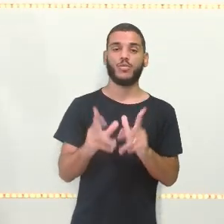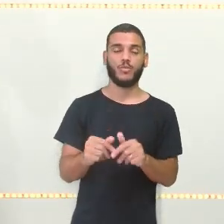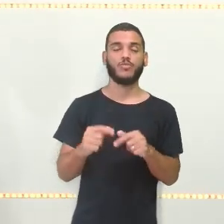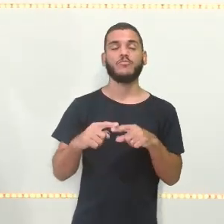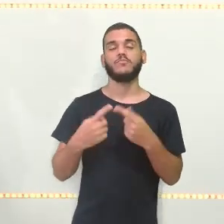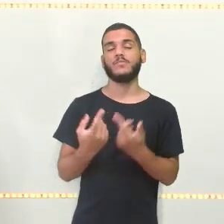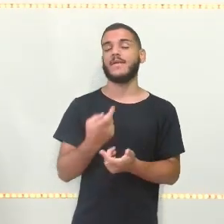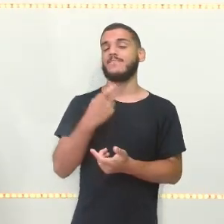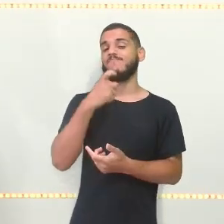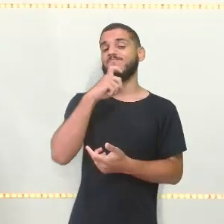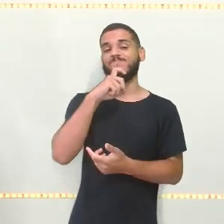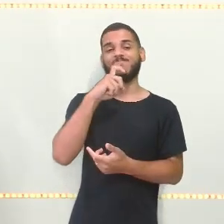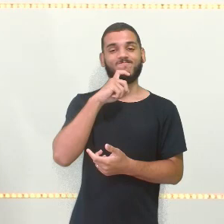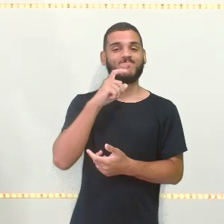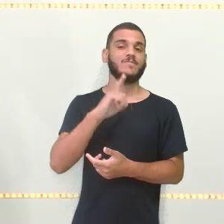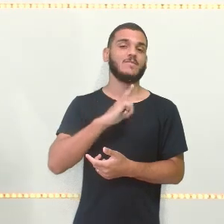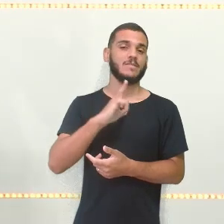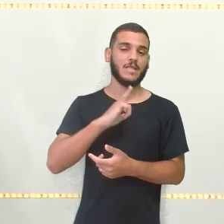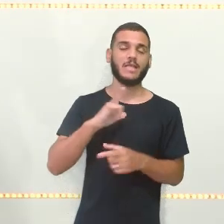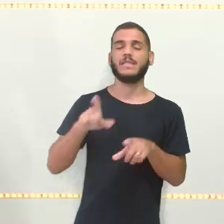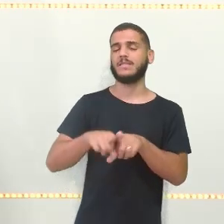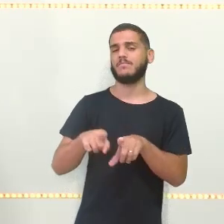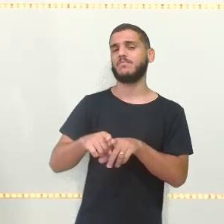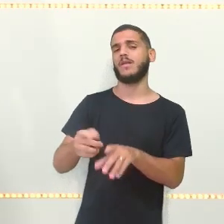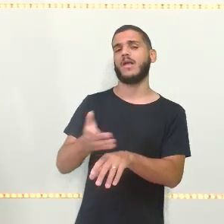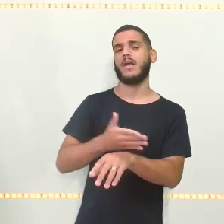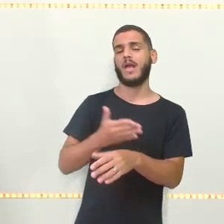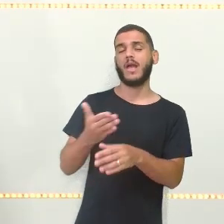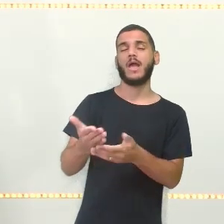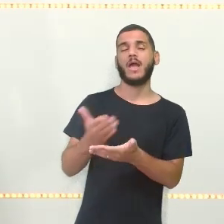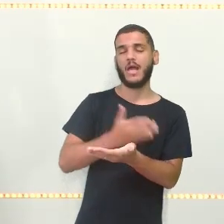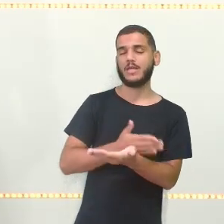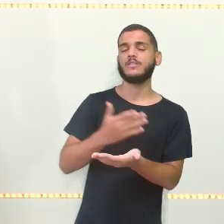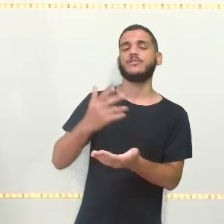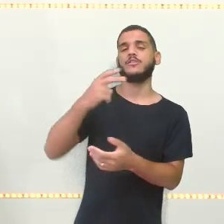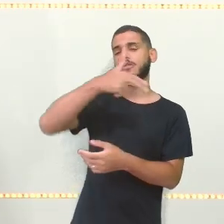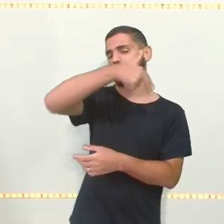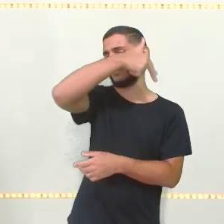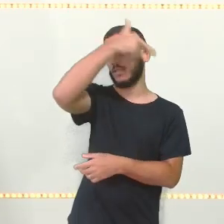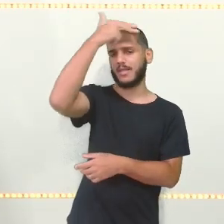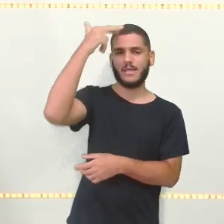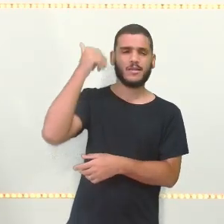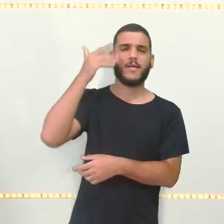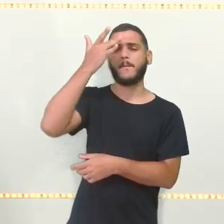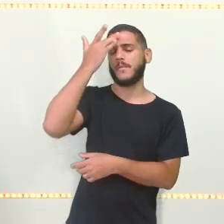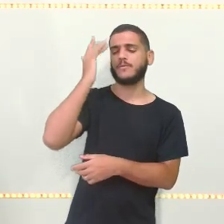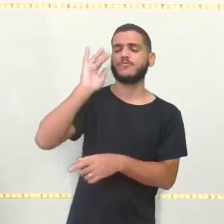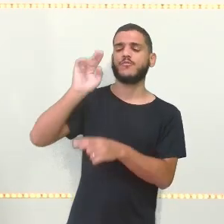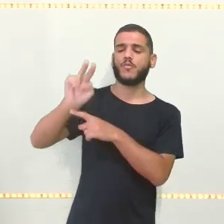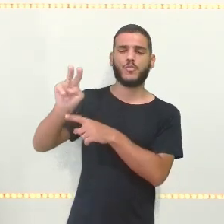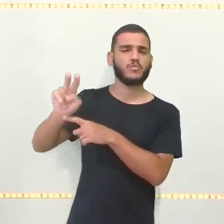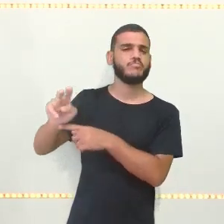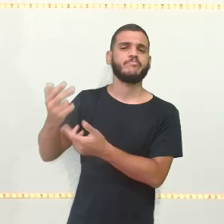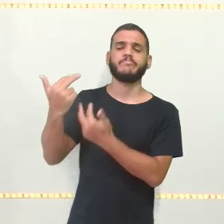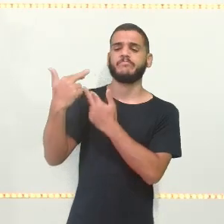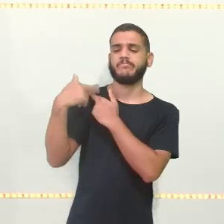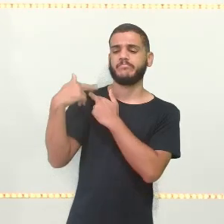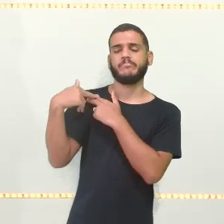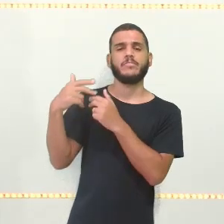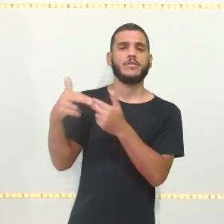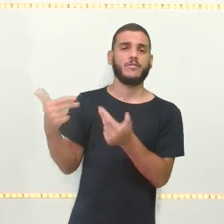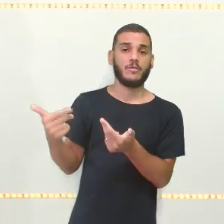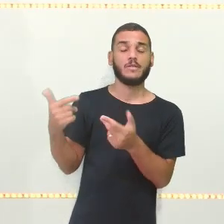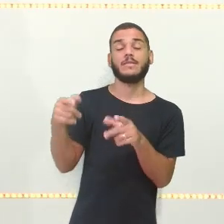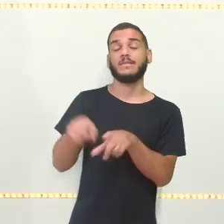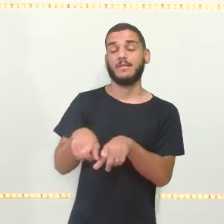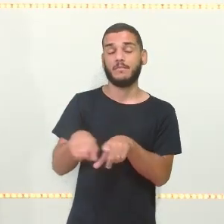estava muito frio, era véspera de Natal, todo mundo cuidando dos seus afazeres. E isso também nos serve de